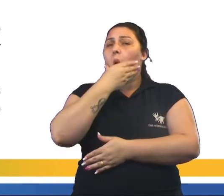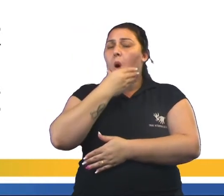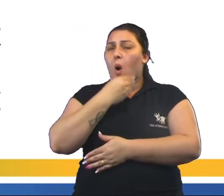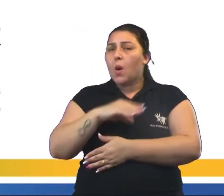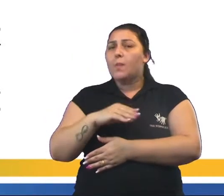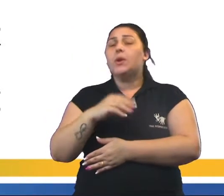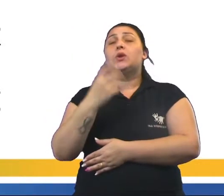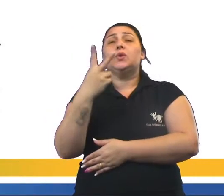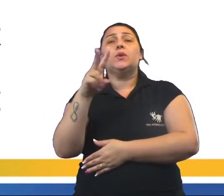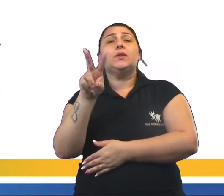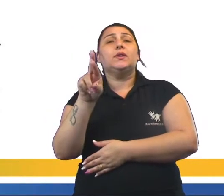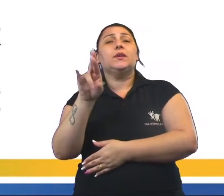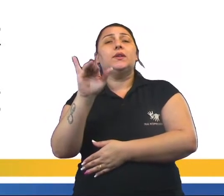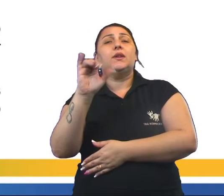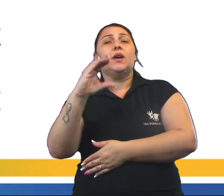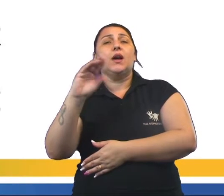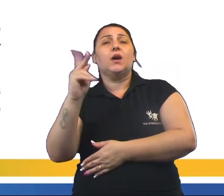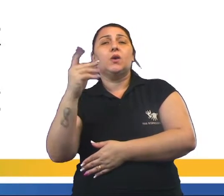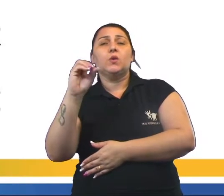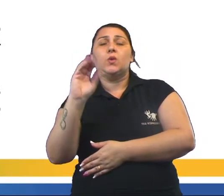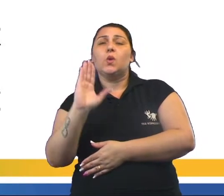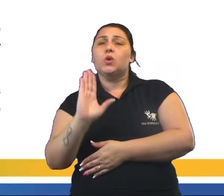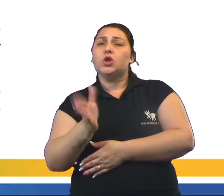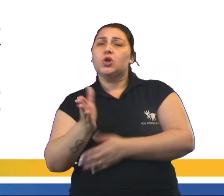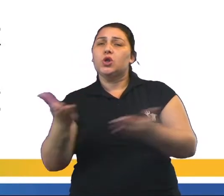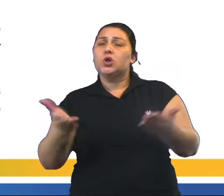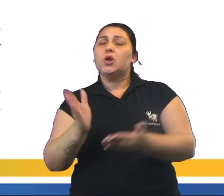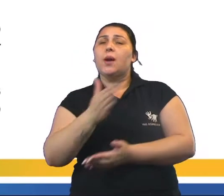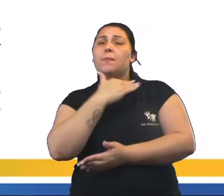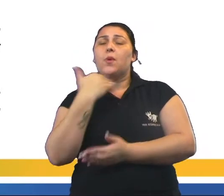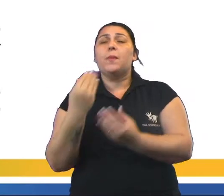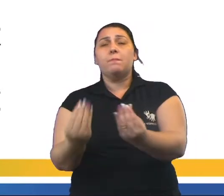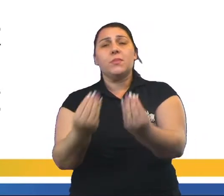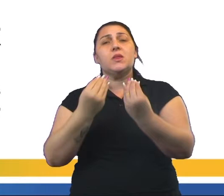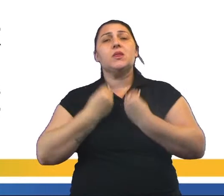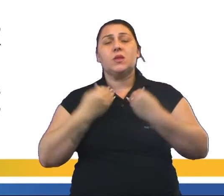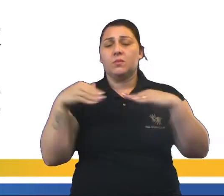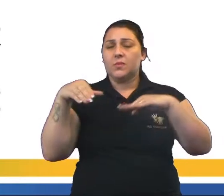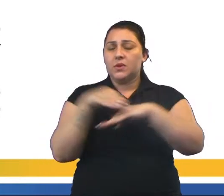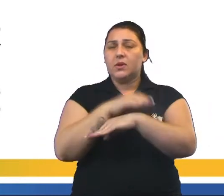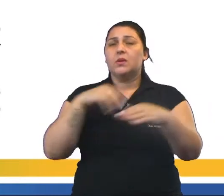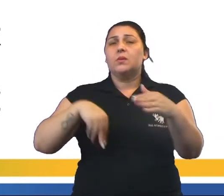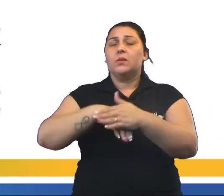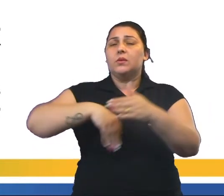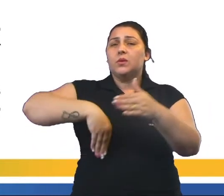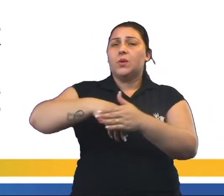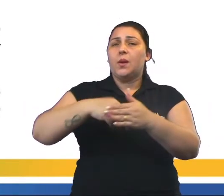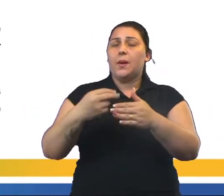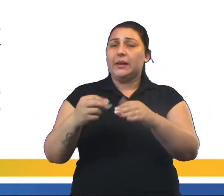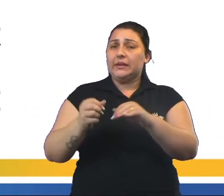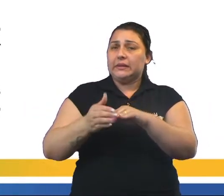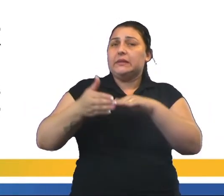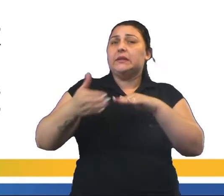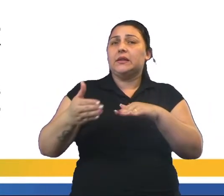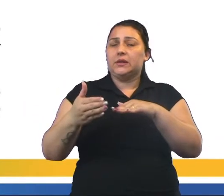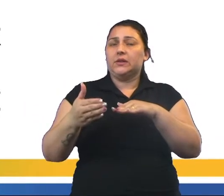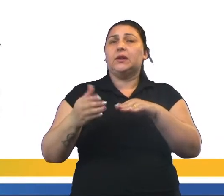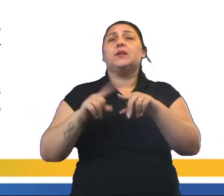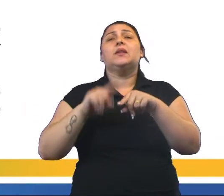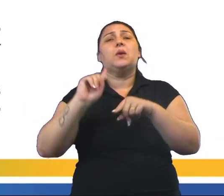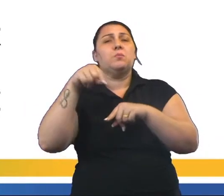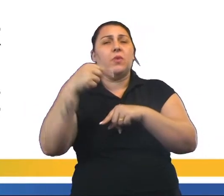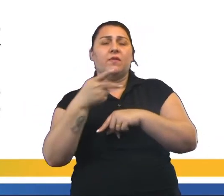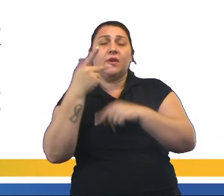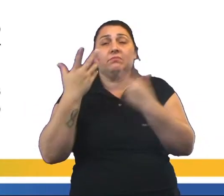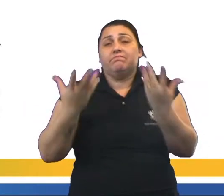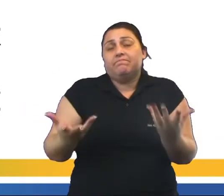de Dois Riachos. Hoje ele já é falecido e ele me deu a chuteira. Ficou 2 dedos maior que meu pé. Aí